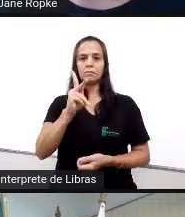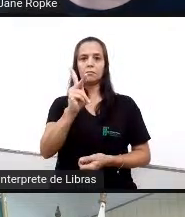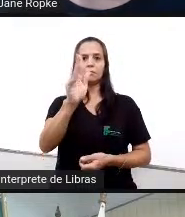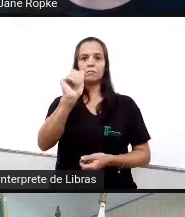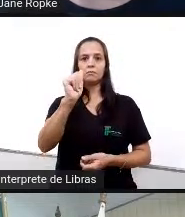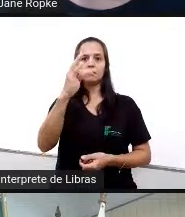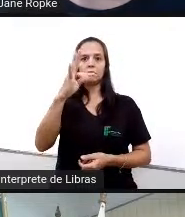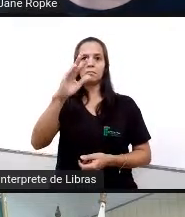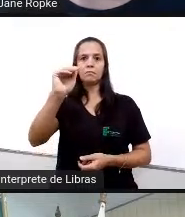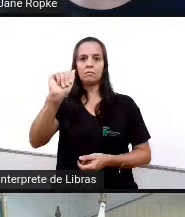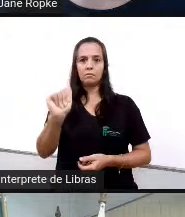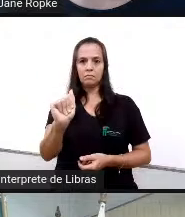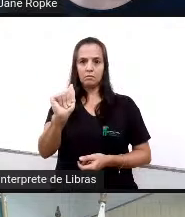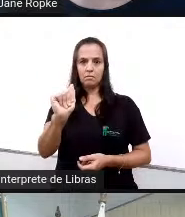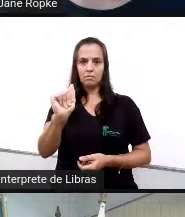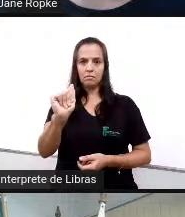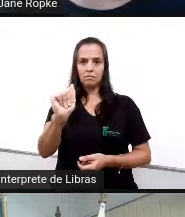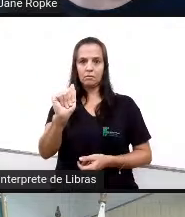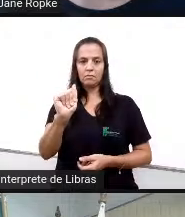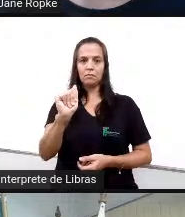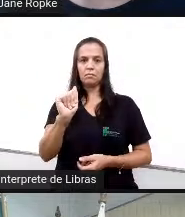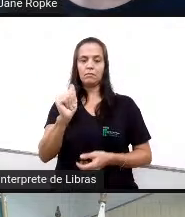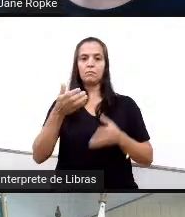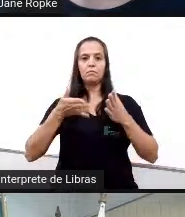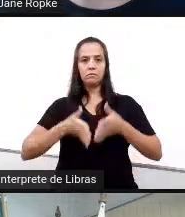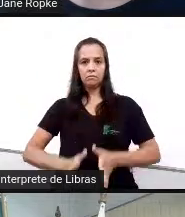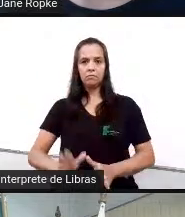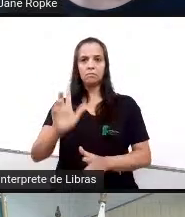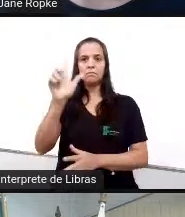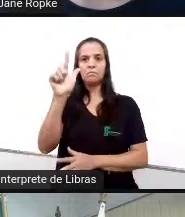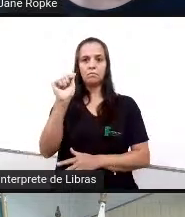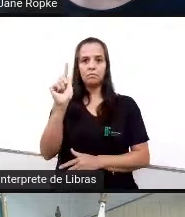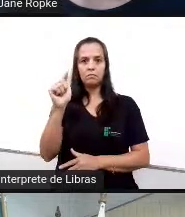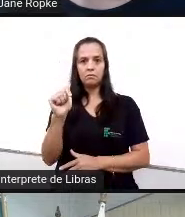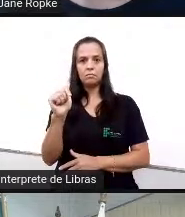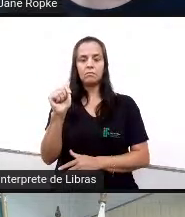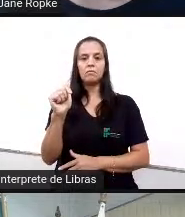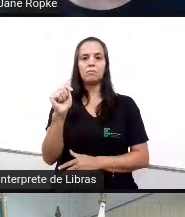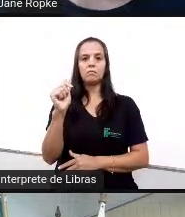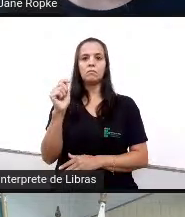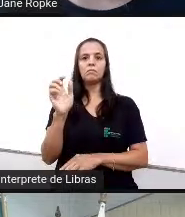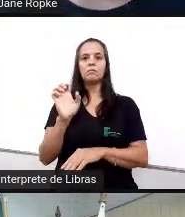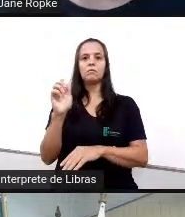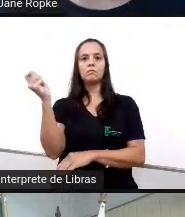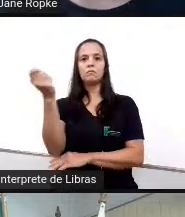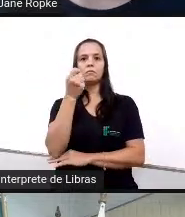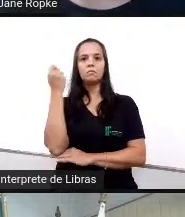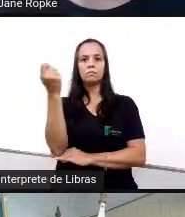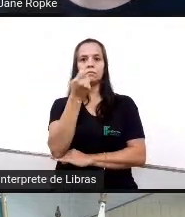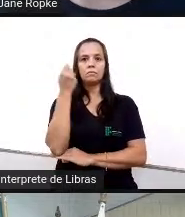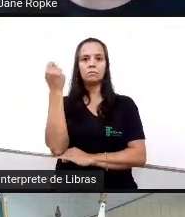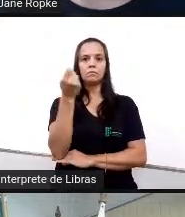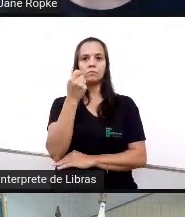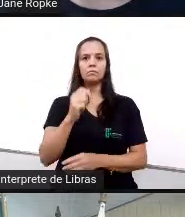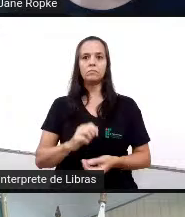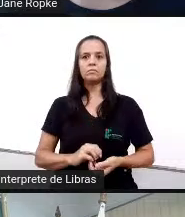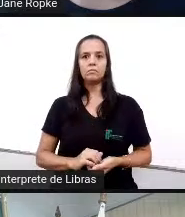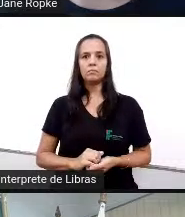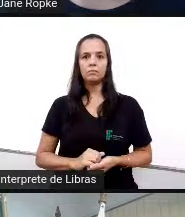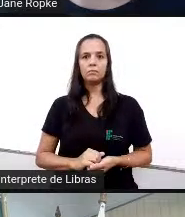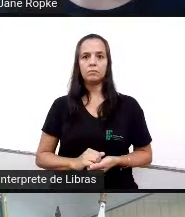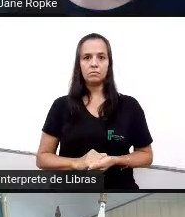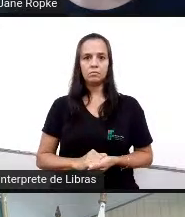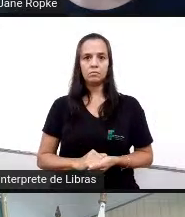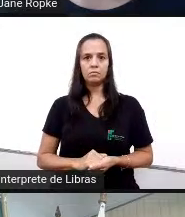Kátia Dayana da Silva Scher, natural da cidade de Giruá, estado do Rio Grande do